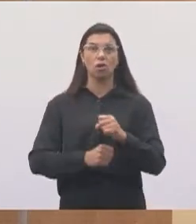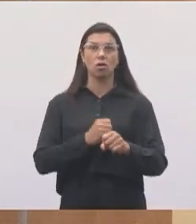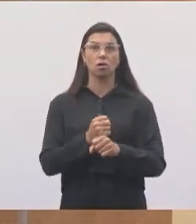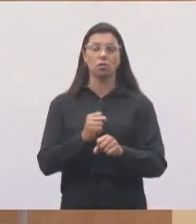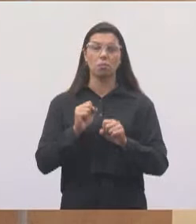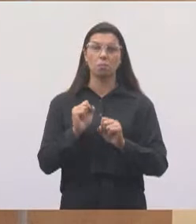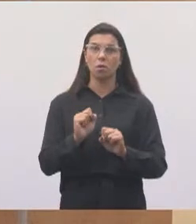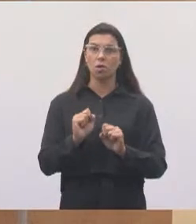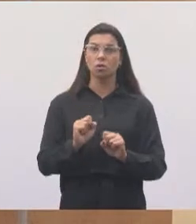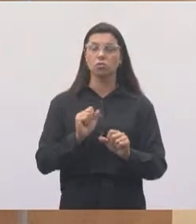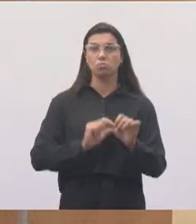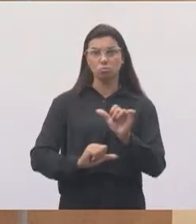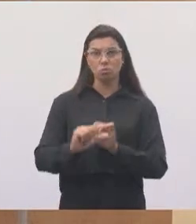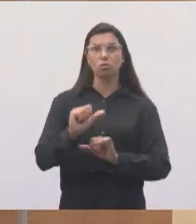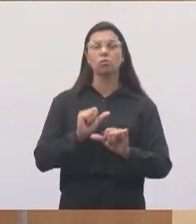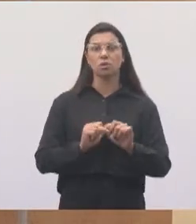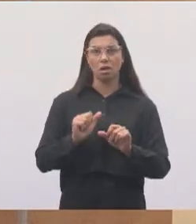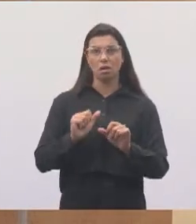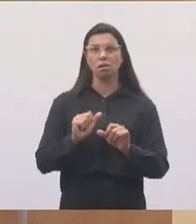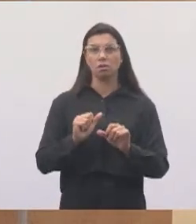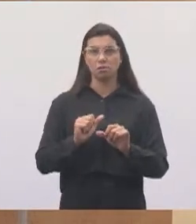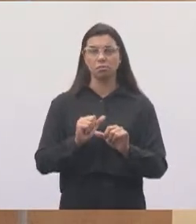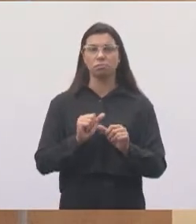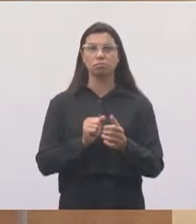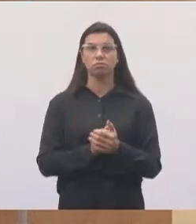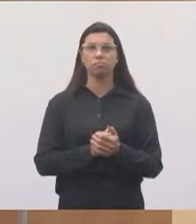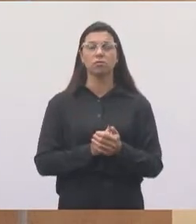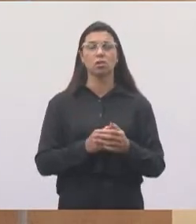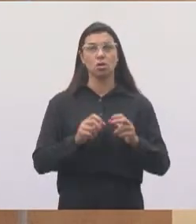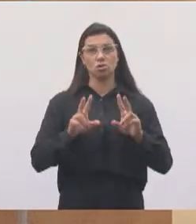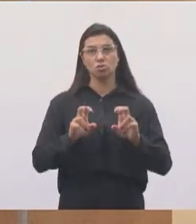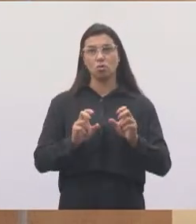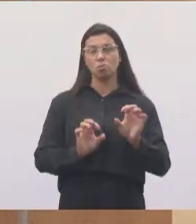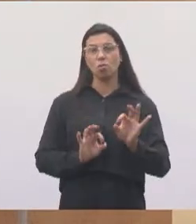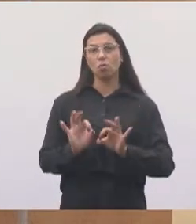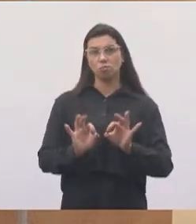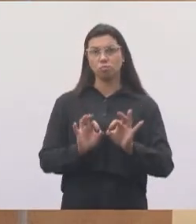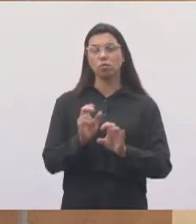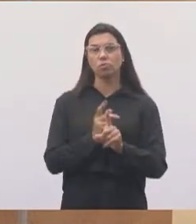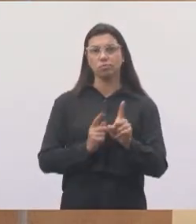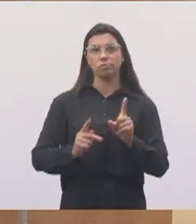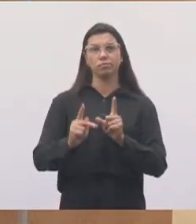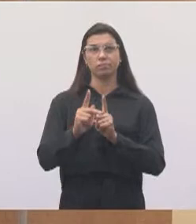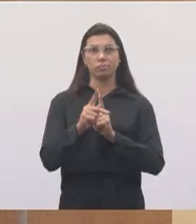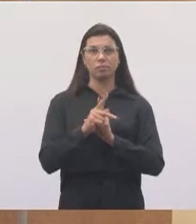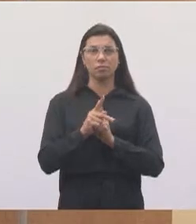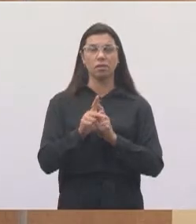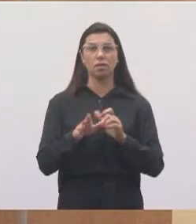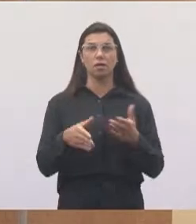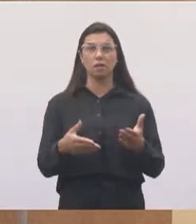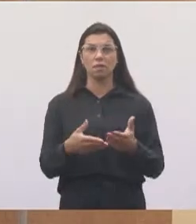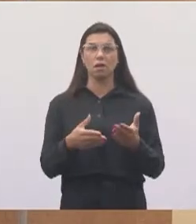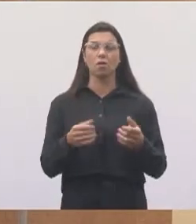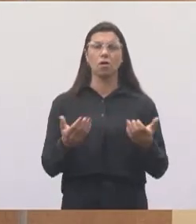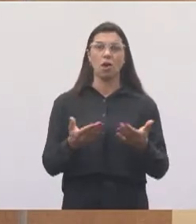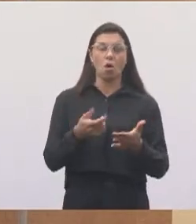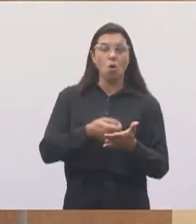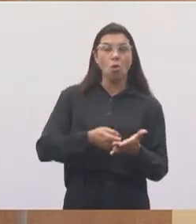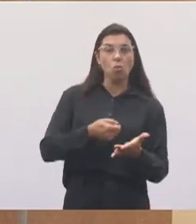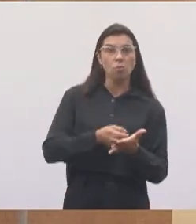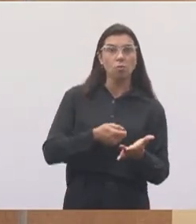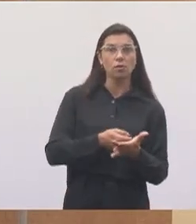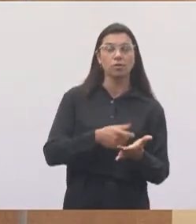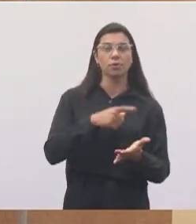apontada a necessidade de ajuste ao plano previdenciário vigente, garantindo-se, assim, a cobertura de obrigações